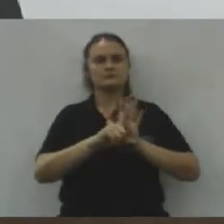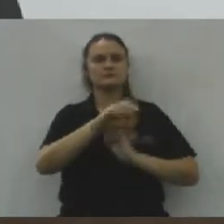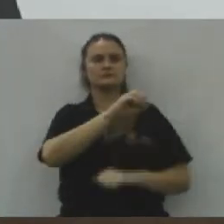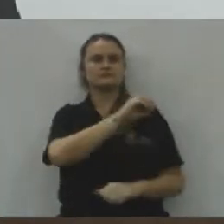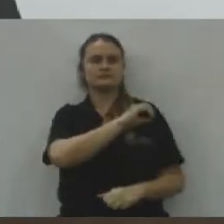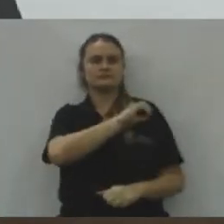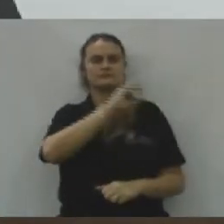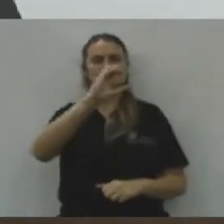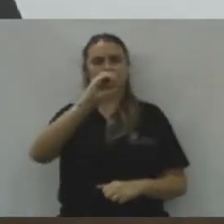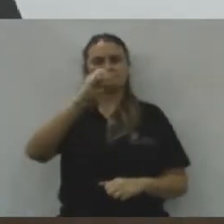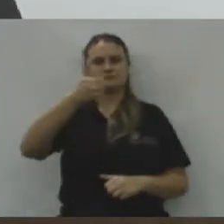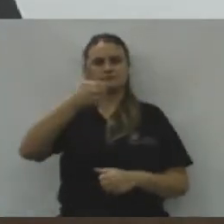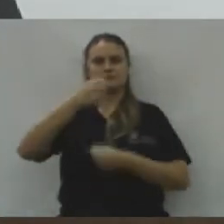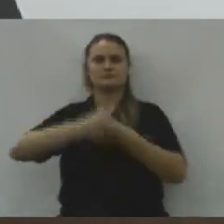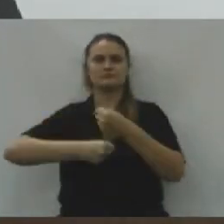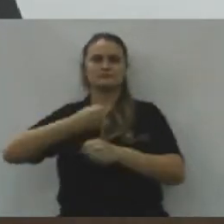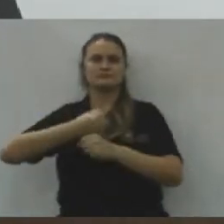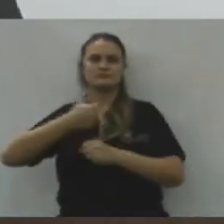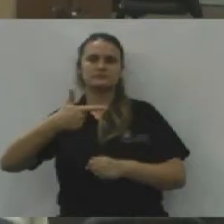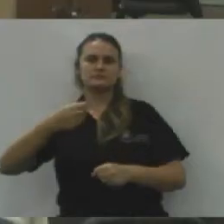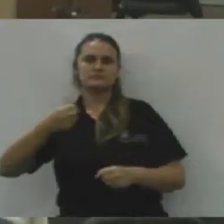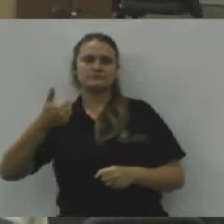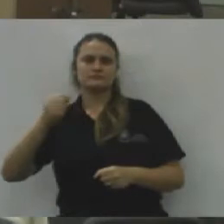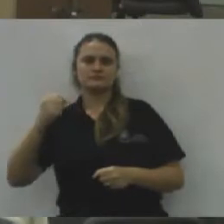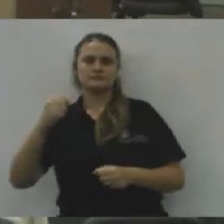ordinária número 1/2018.